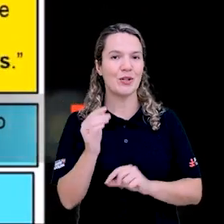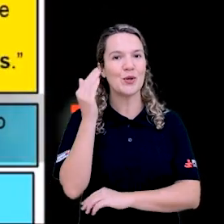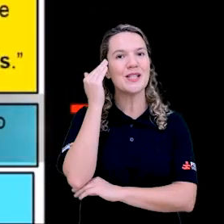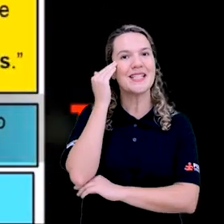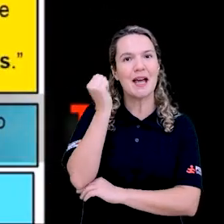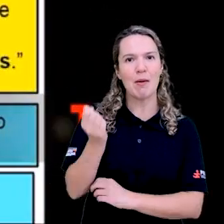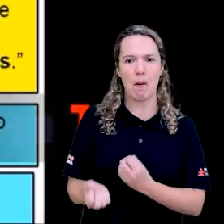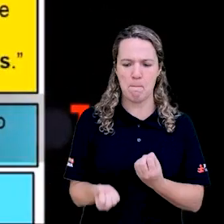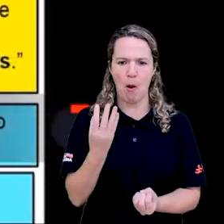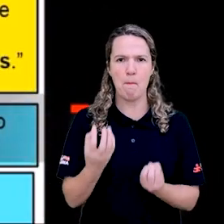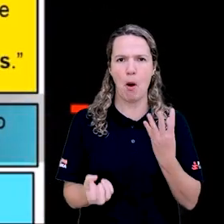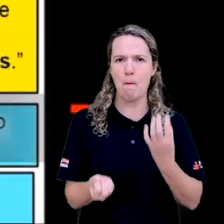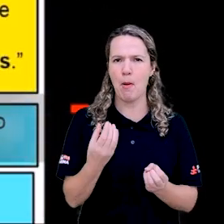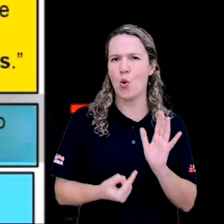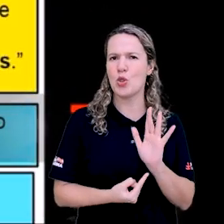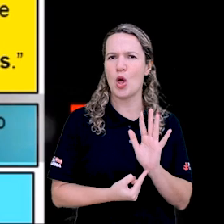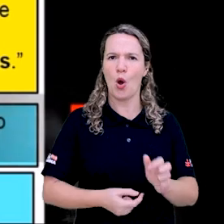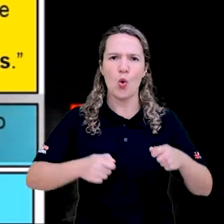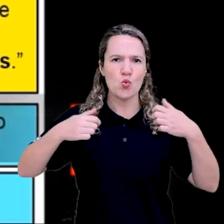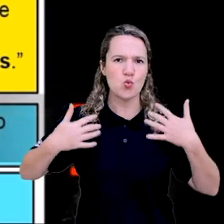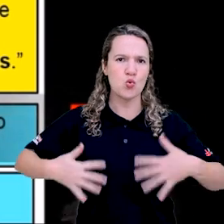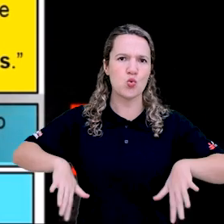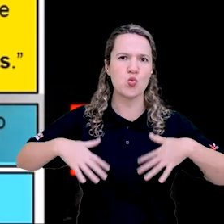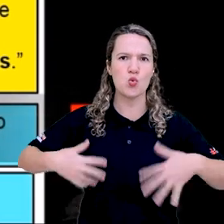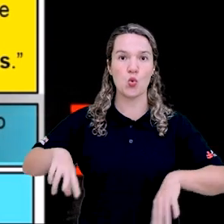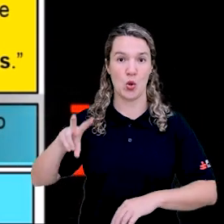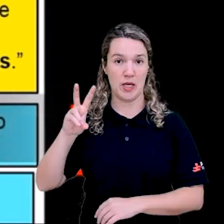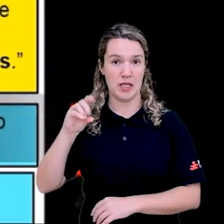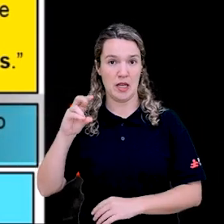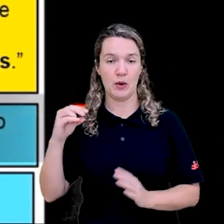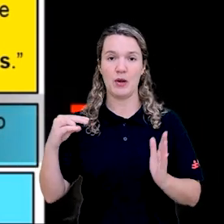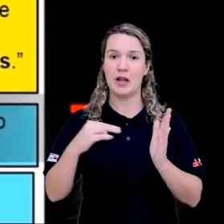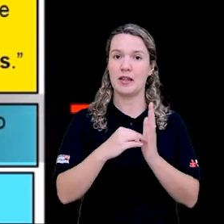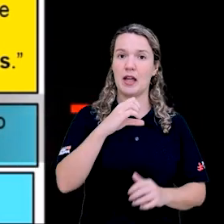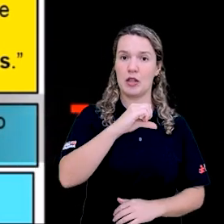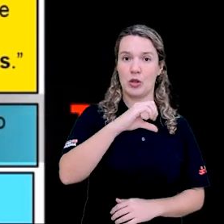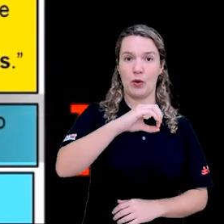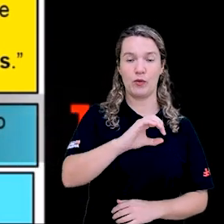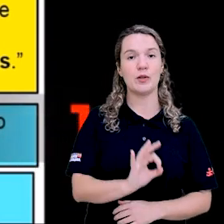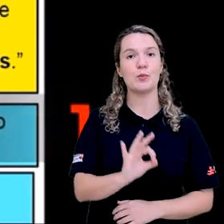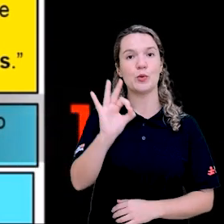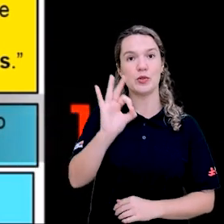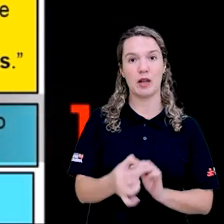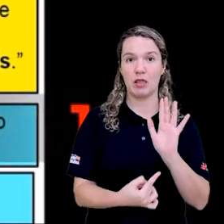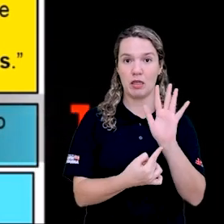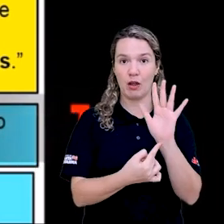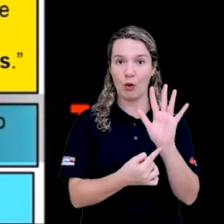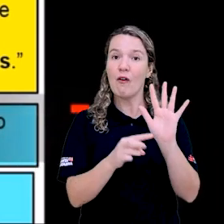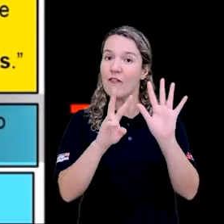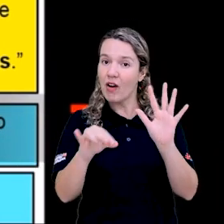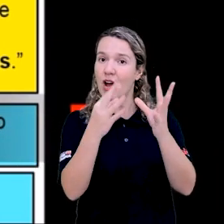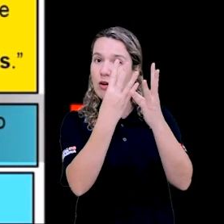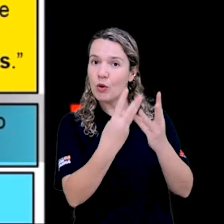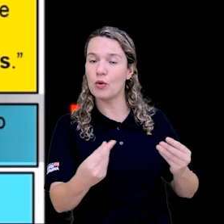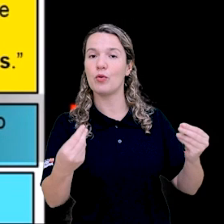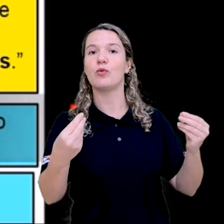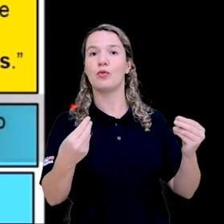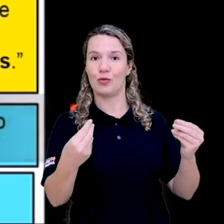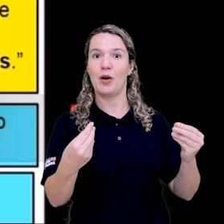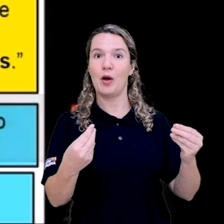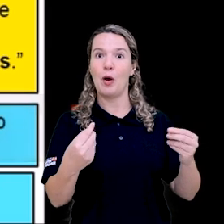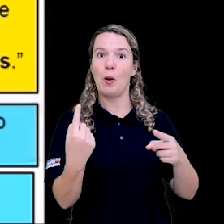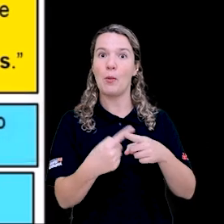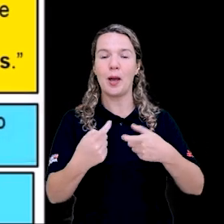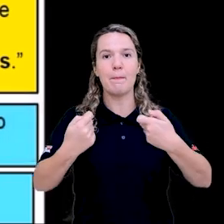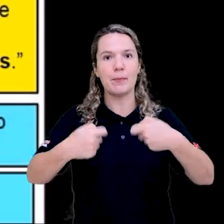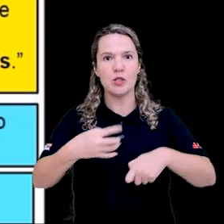produção dos neurônios foi muito intensa, então 50 a 90% dos neurônios serão destruídos para atingir